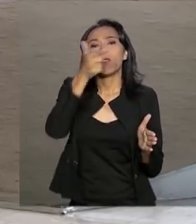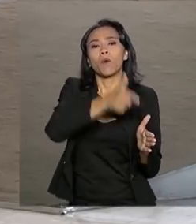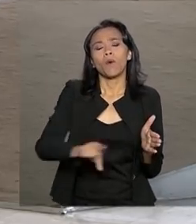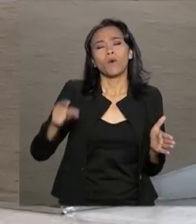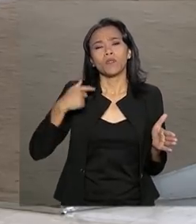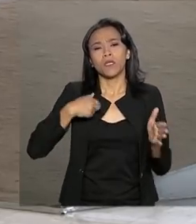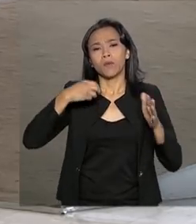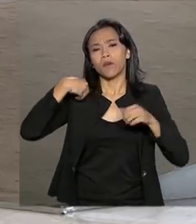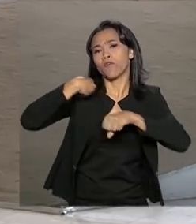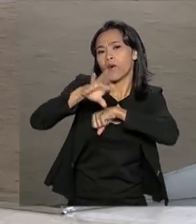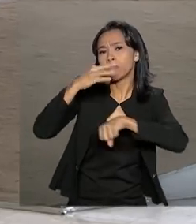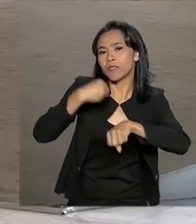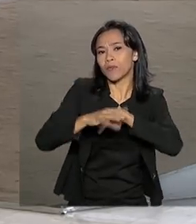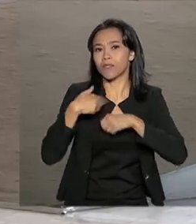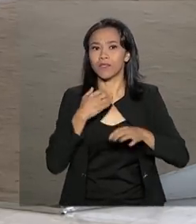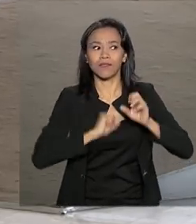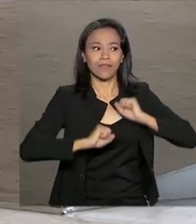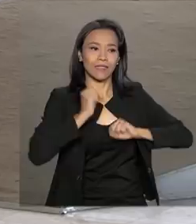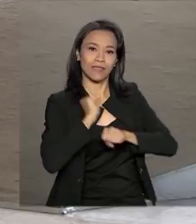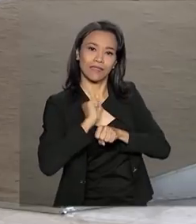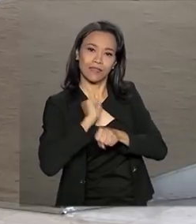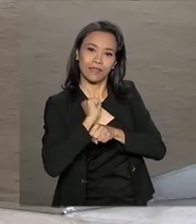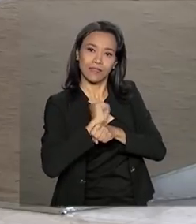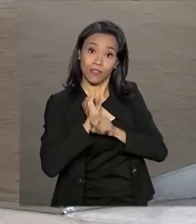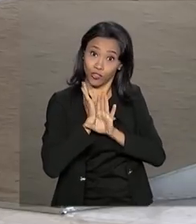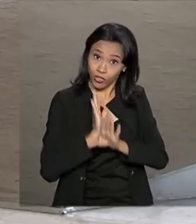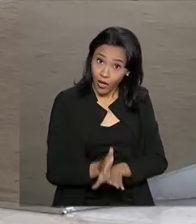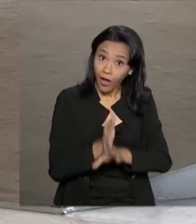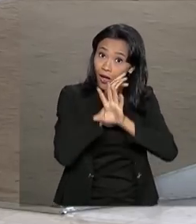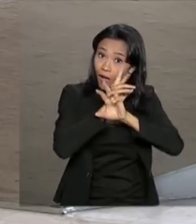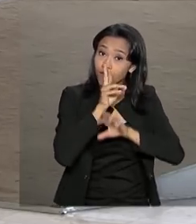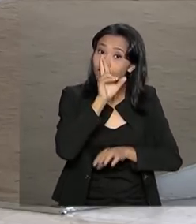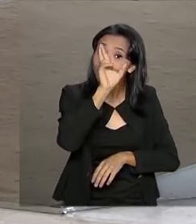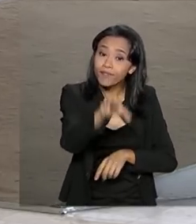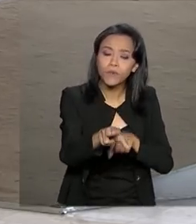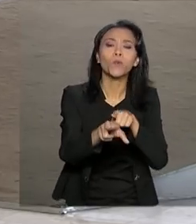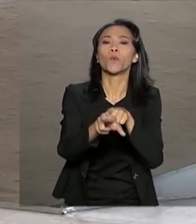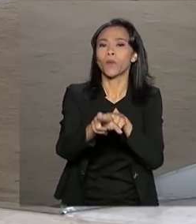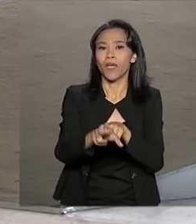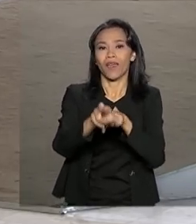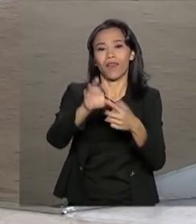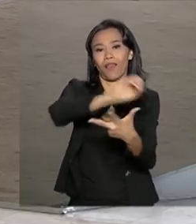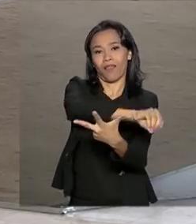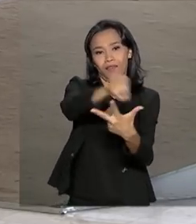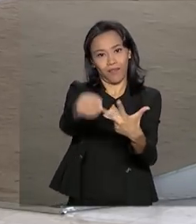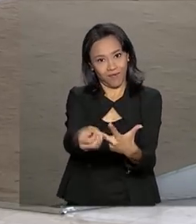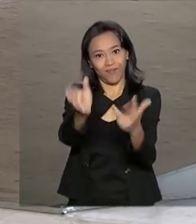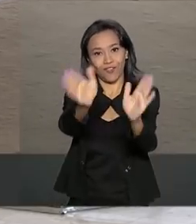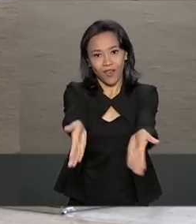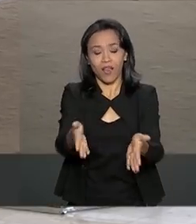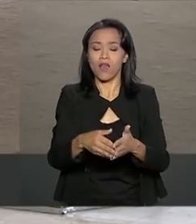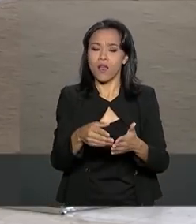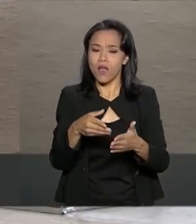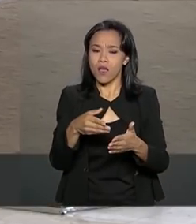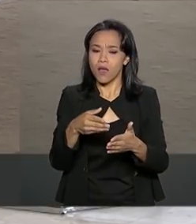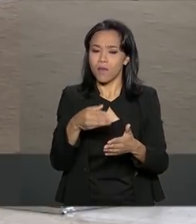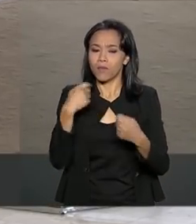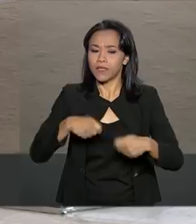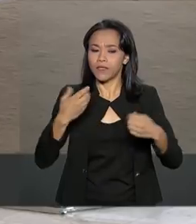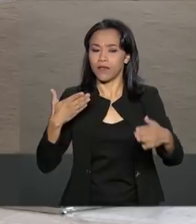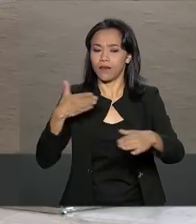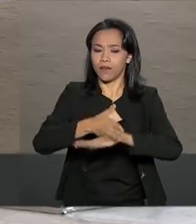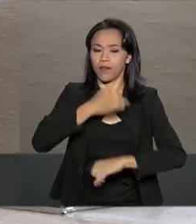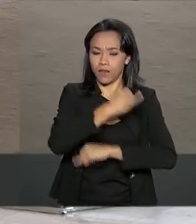bem esperada nessa sexta-feira, já saiu o resultado do Enem. Para acessar, basta entrar no